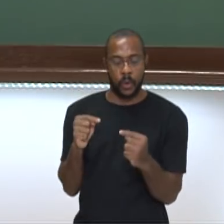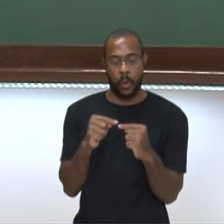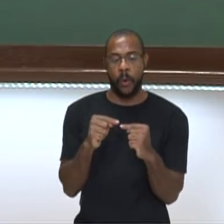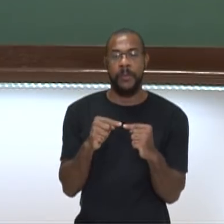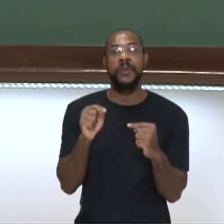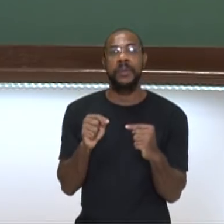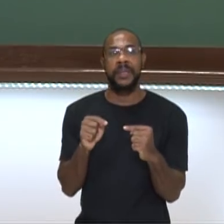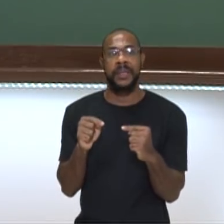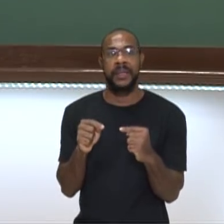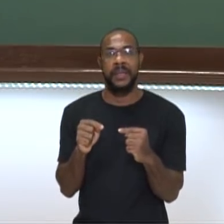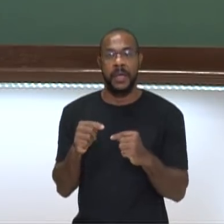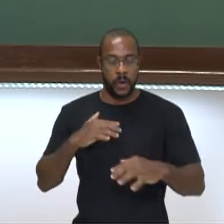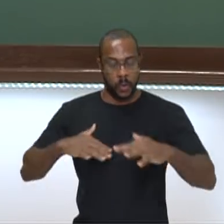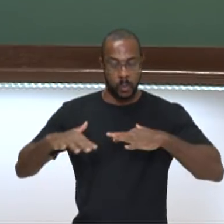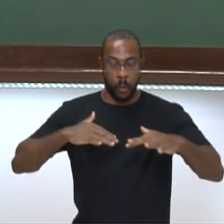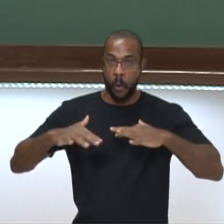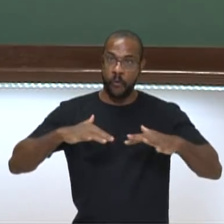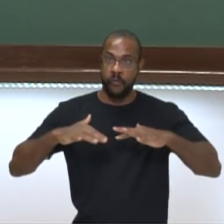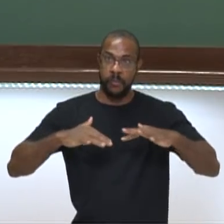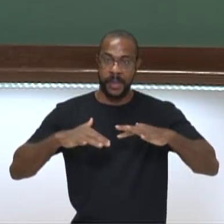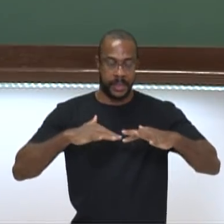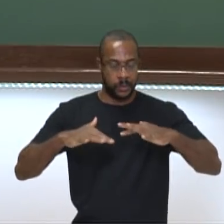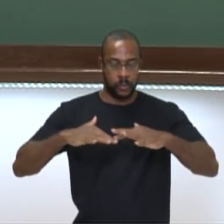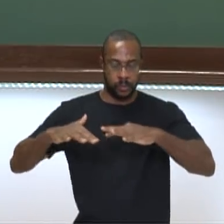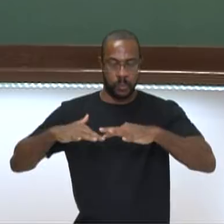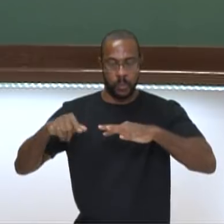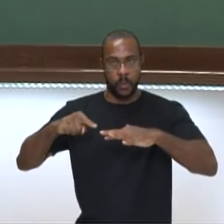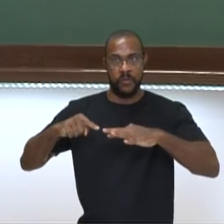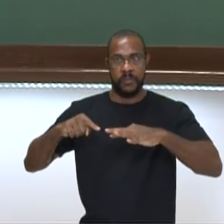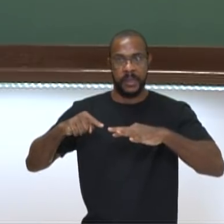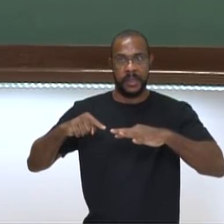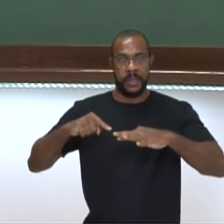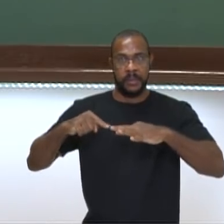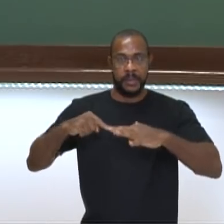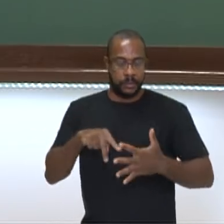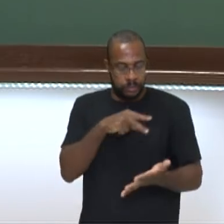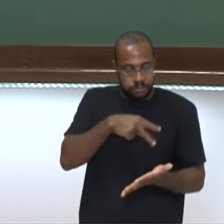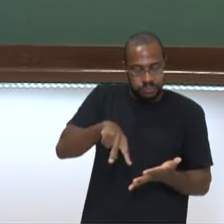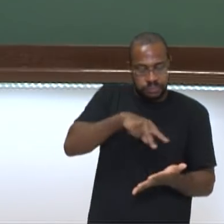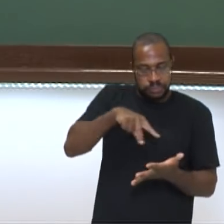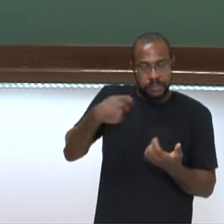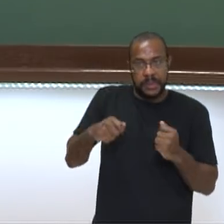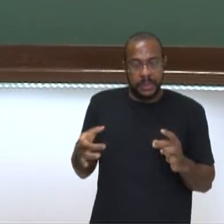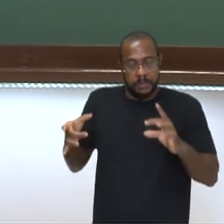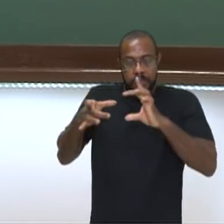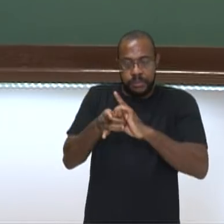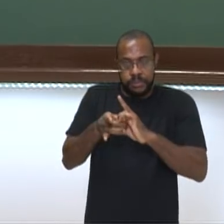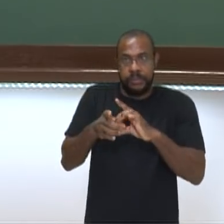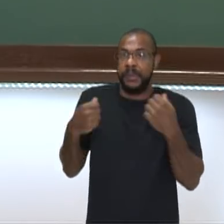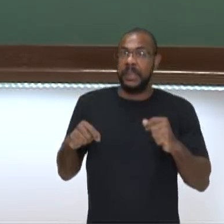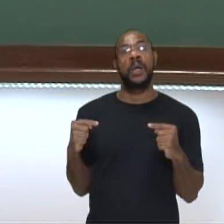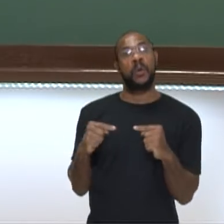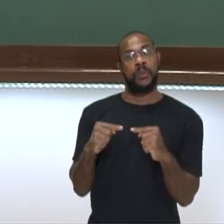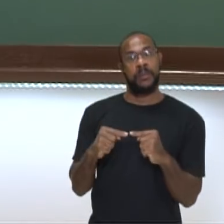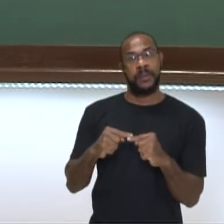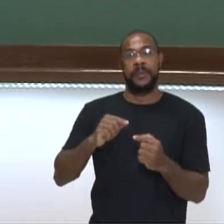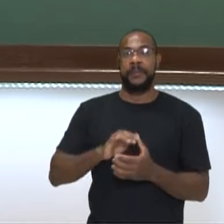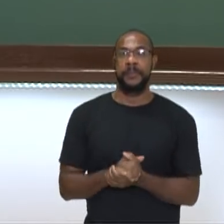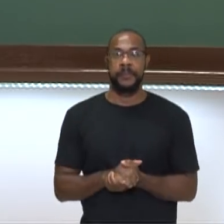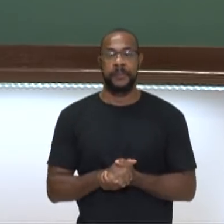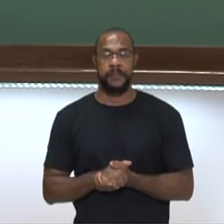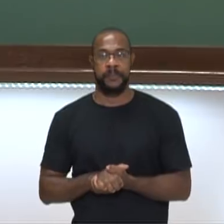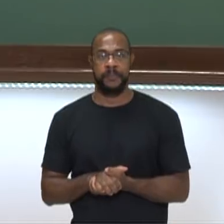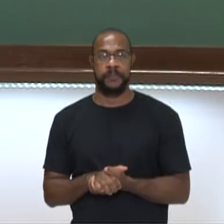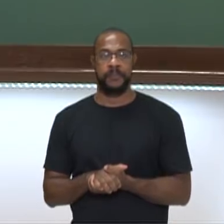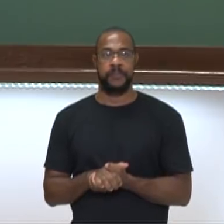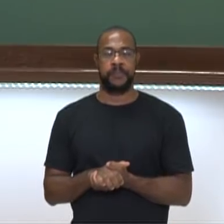combinar os nossos movimentos corporais com o compasso da música, para que a gente possa acompanhar a música